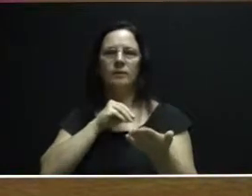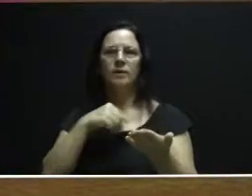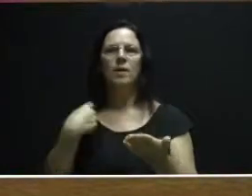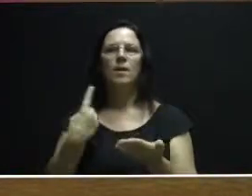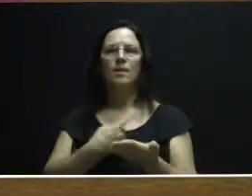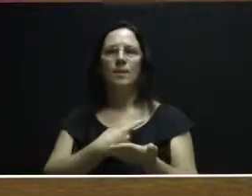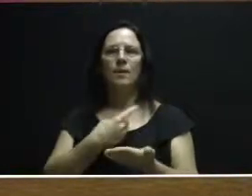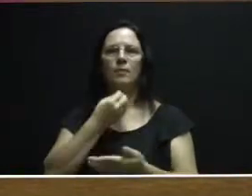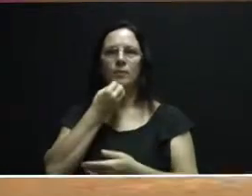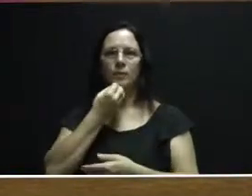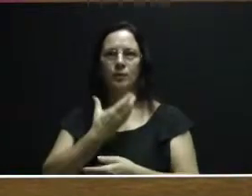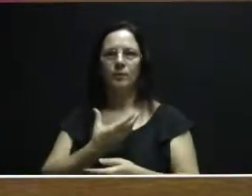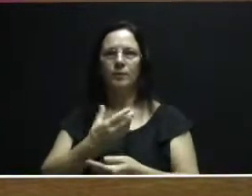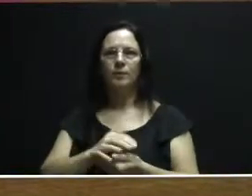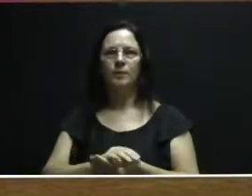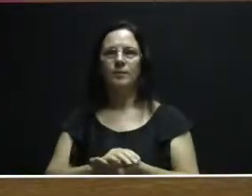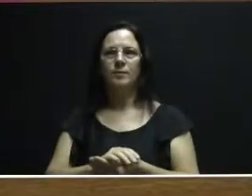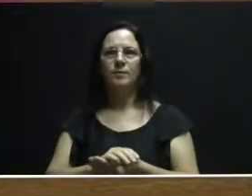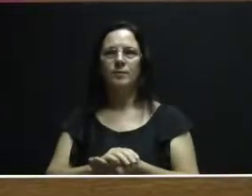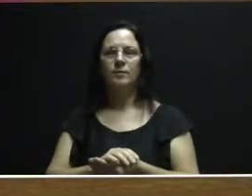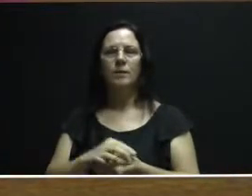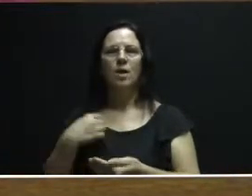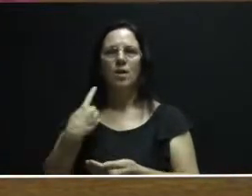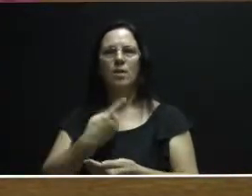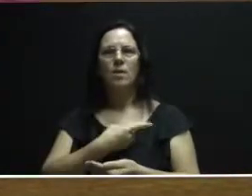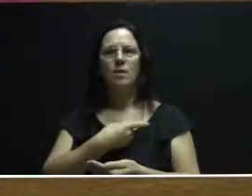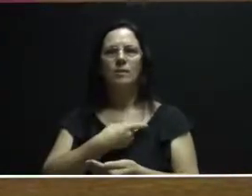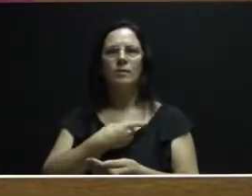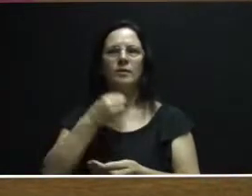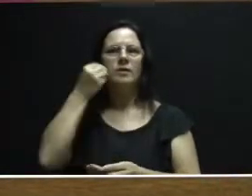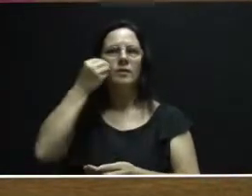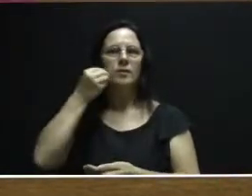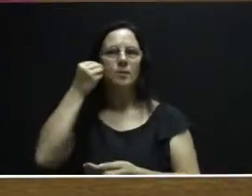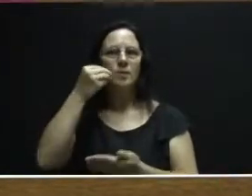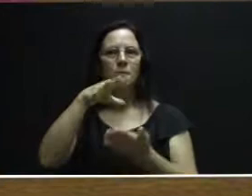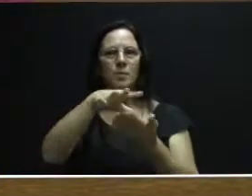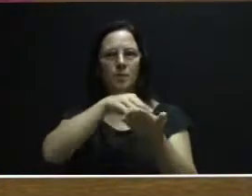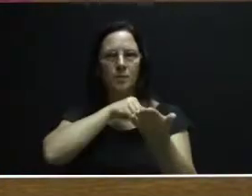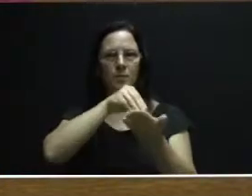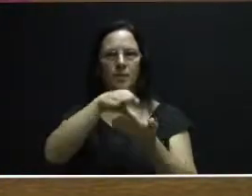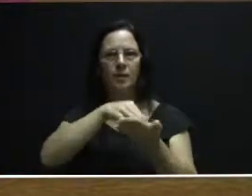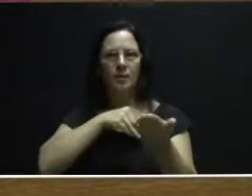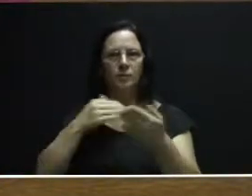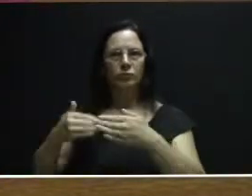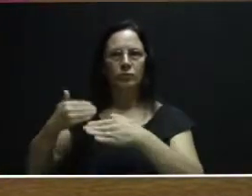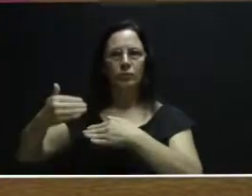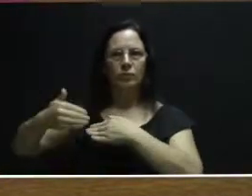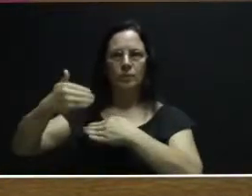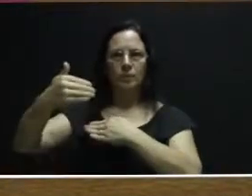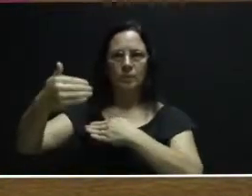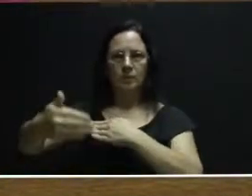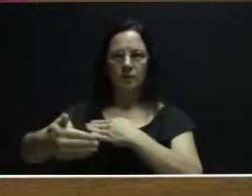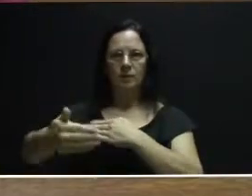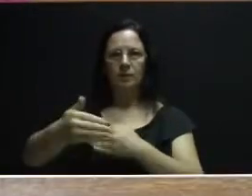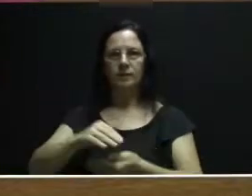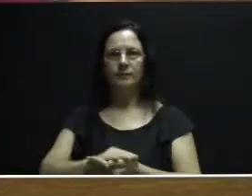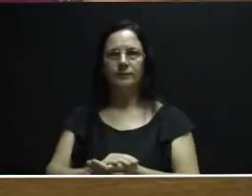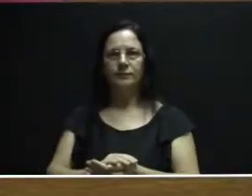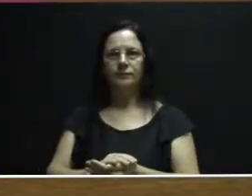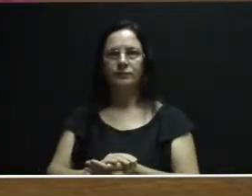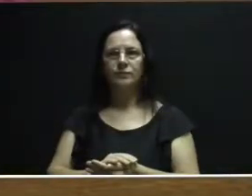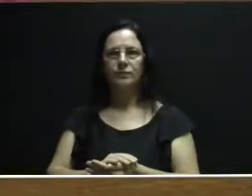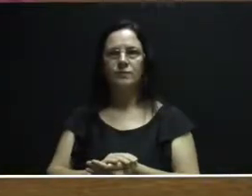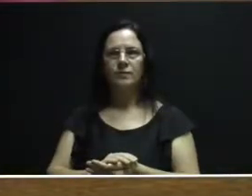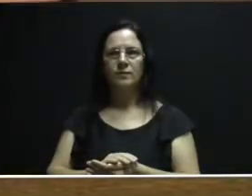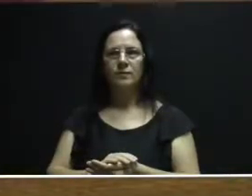foi o professor Roberto Dick. Então, nós nos espelhamos nele, e aí nós tivemos essa sequência maravilhosa pela frente. Muitos